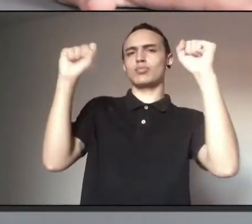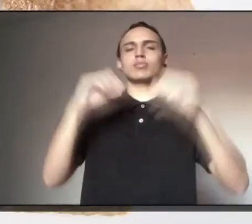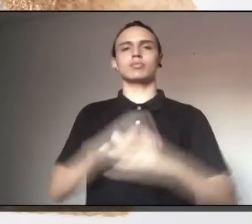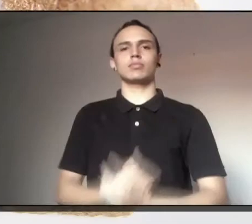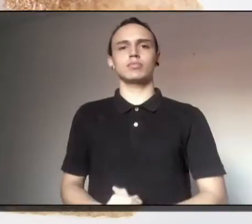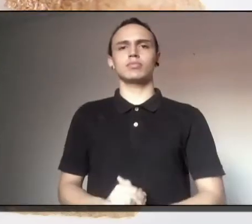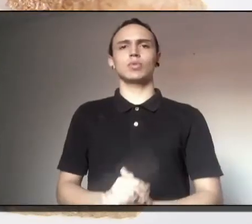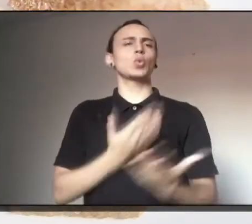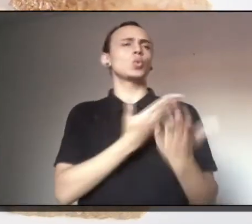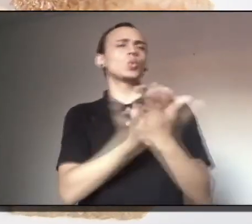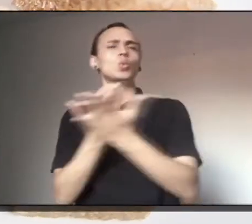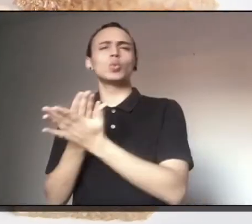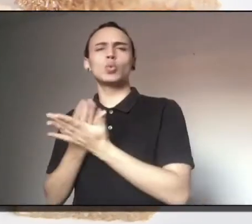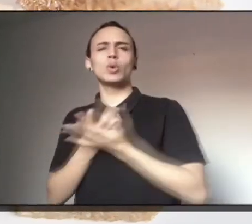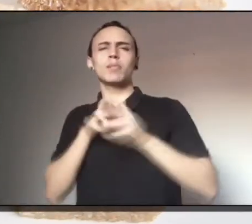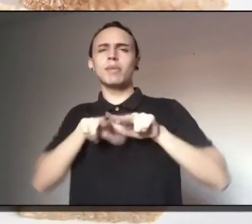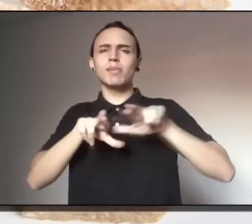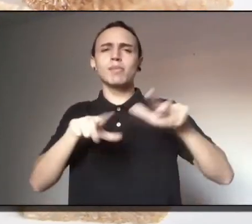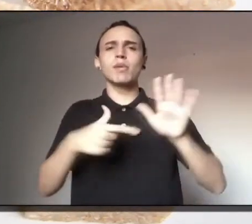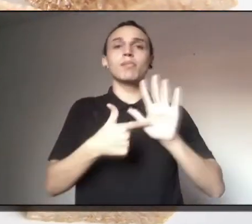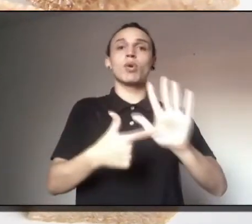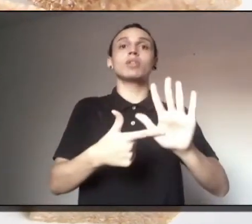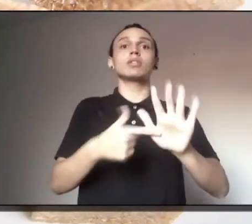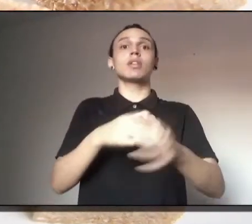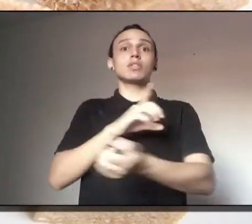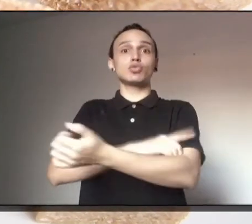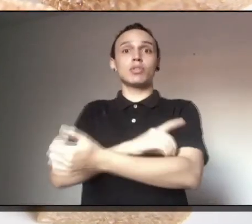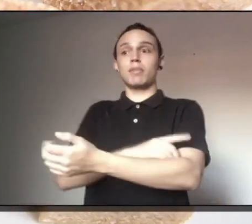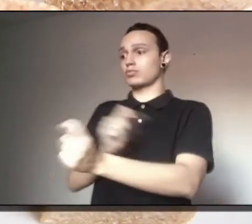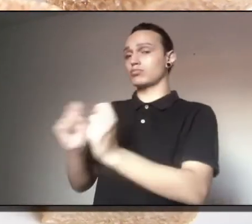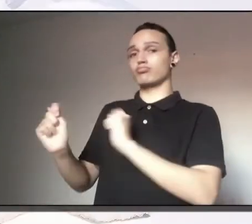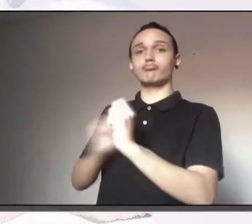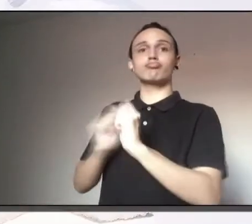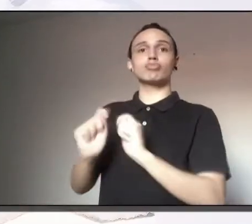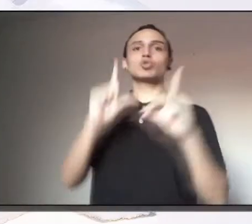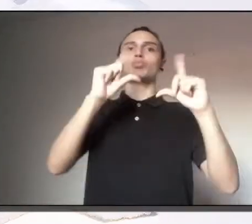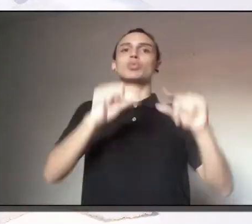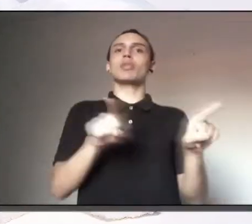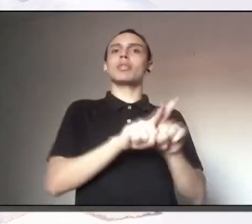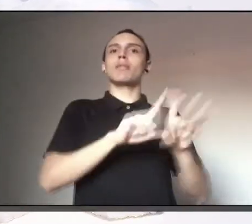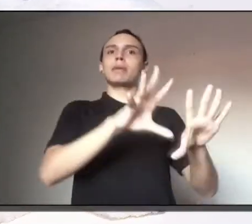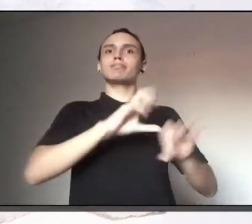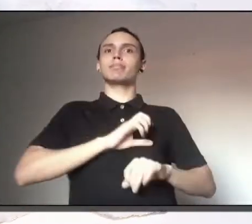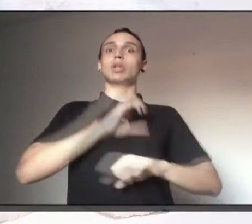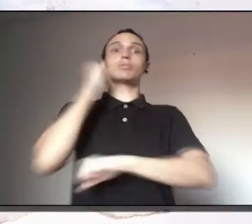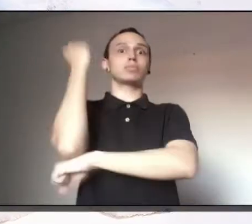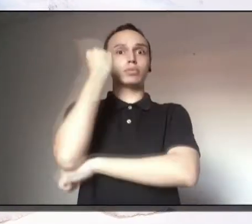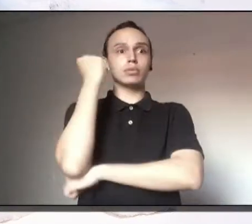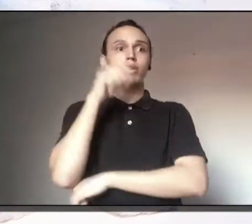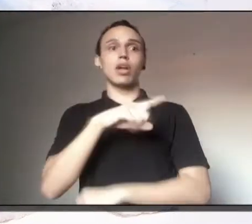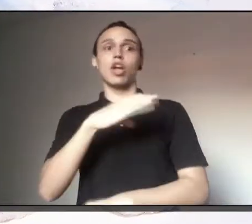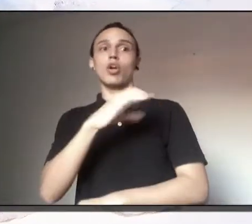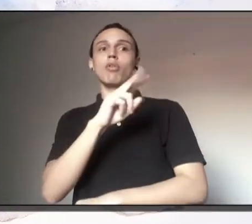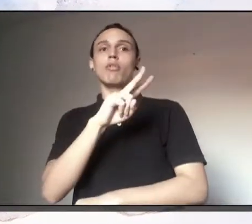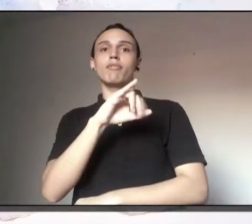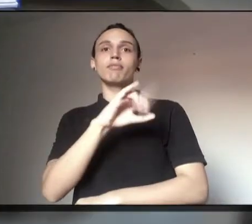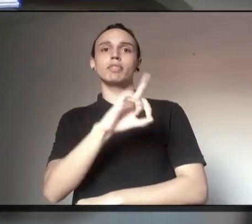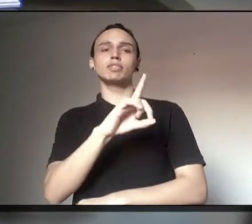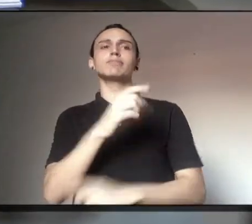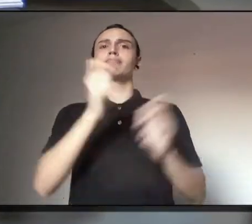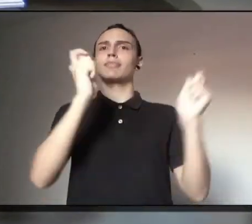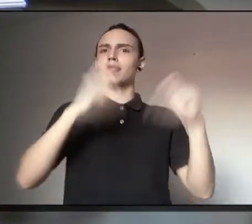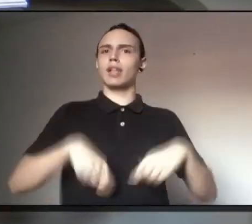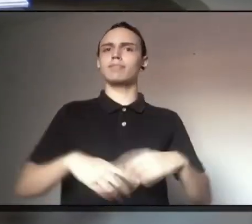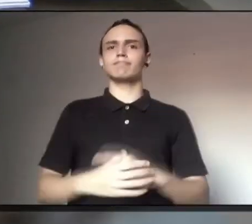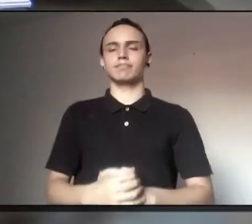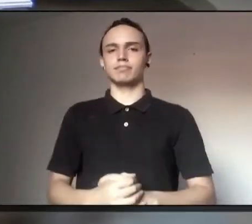Muitos estudos têm mostrado que o controle da diabetes diminui o risco de infecção grave por Covid-19. A